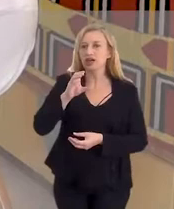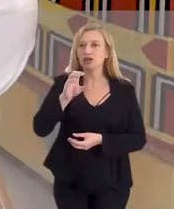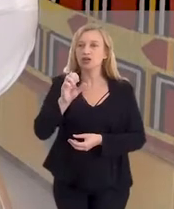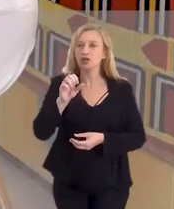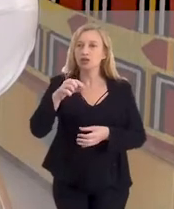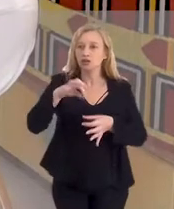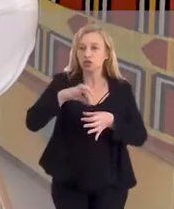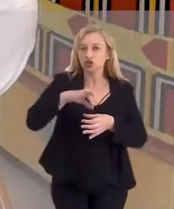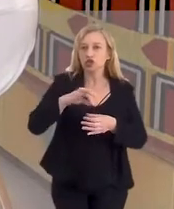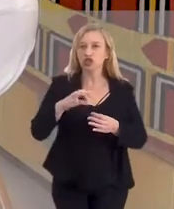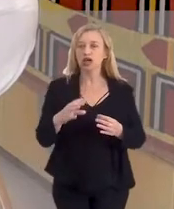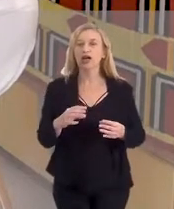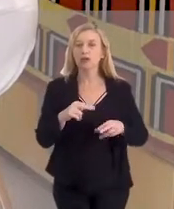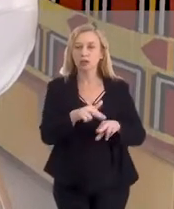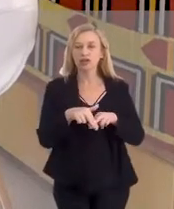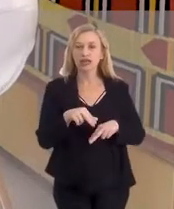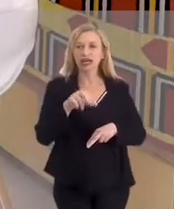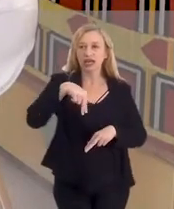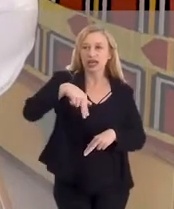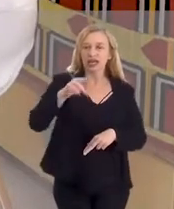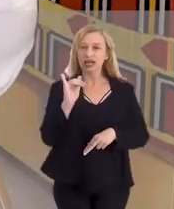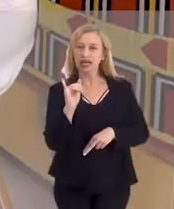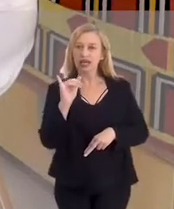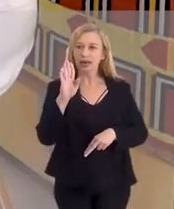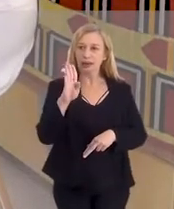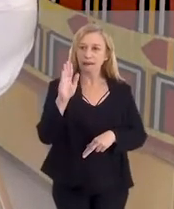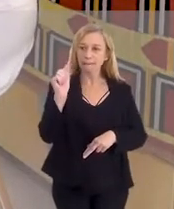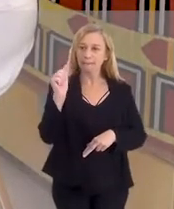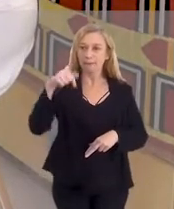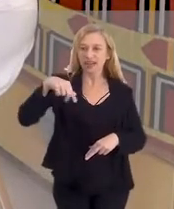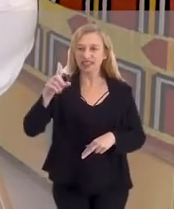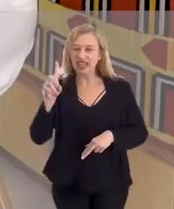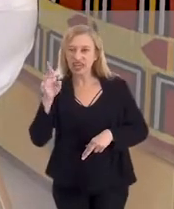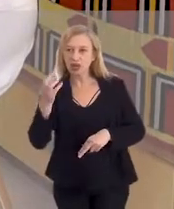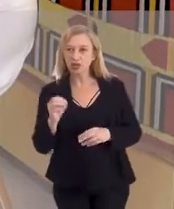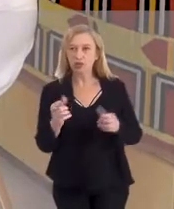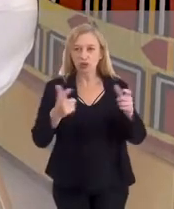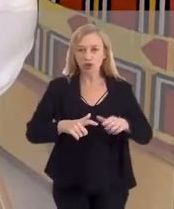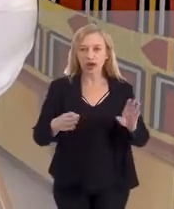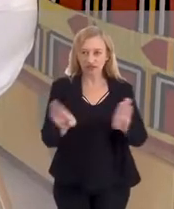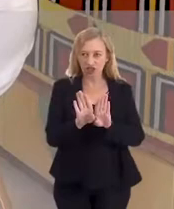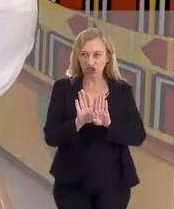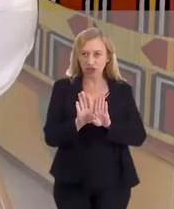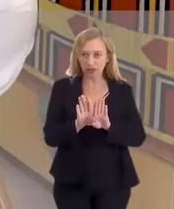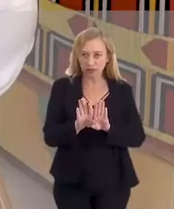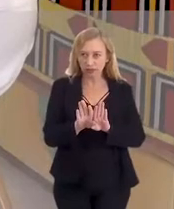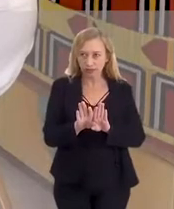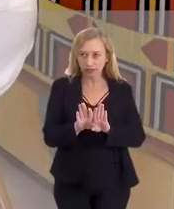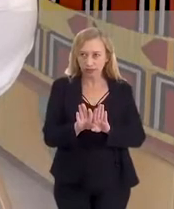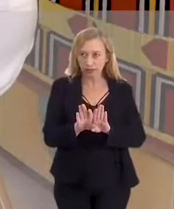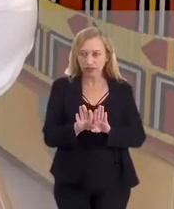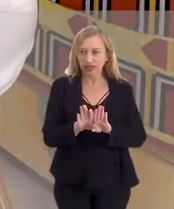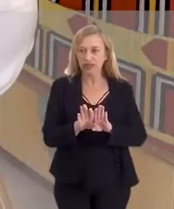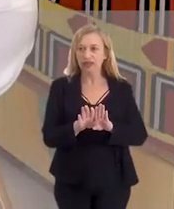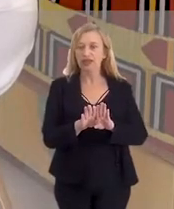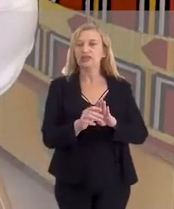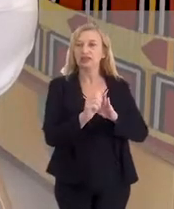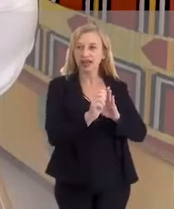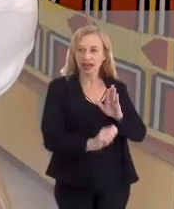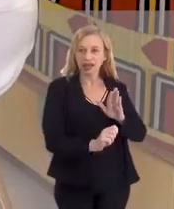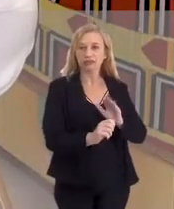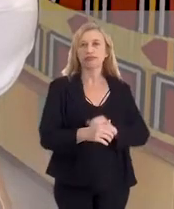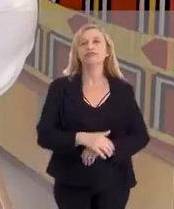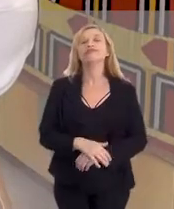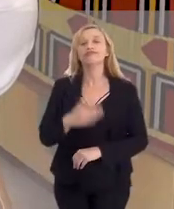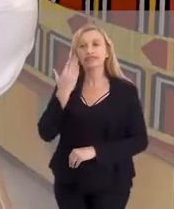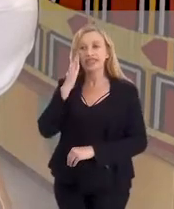um xarope, um banho. Por isso que são quimbandeiros. Quando a gente está na quimbanda, são os lugares fechados, que aí são nos